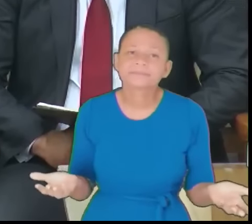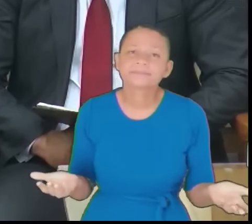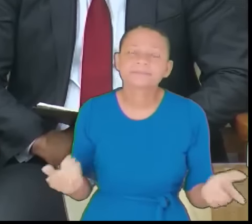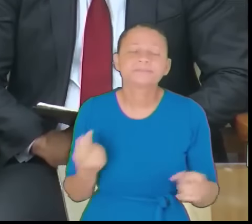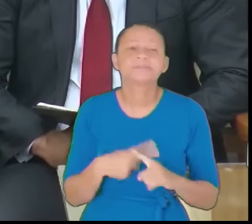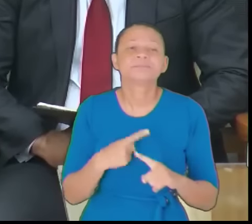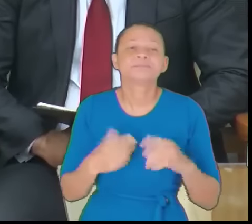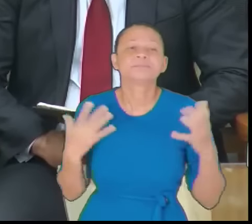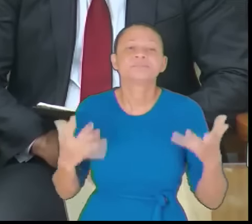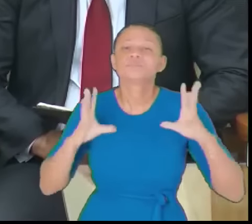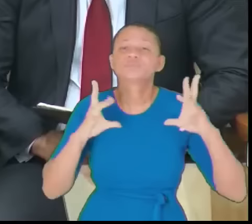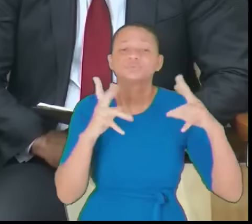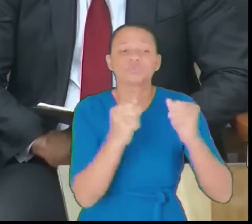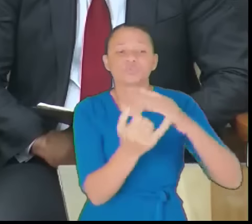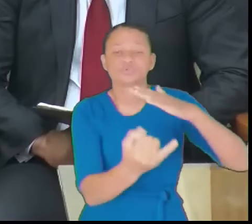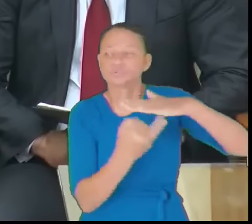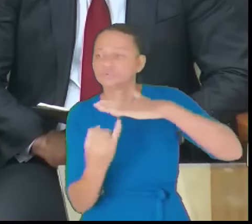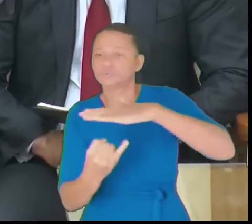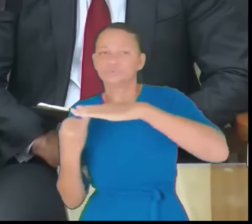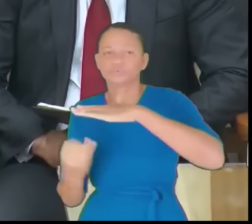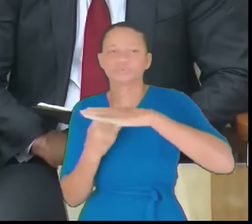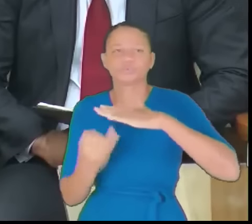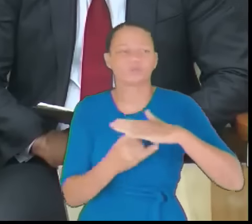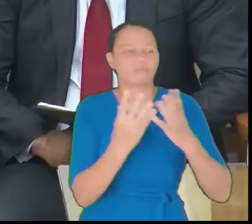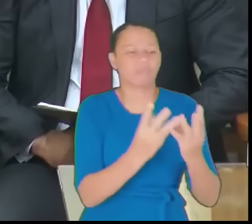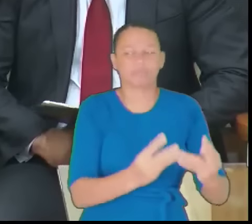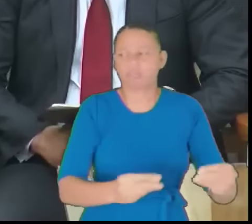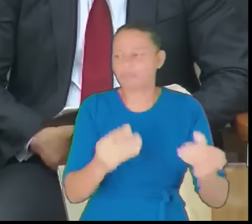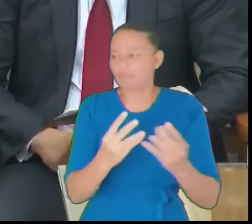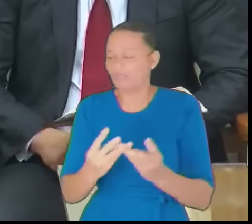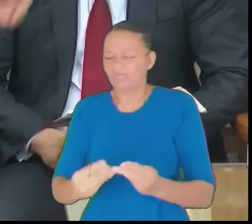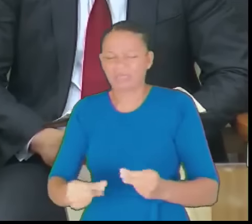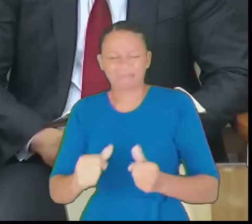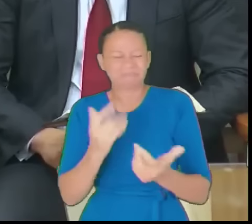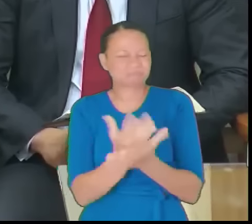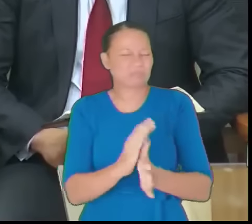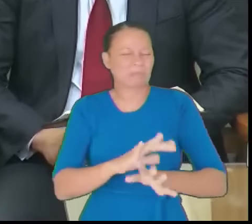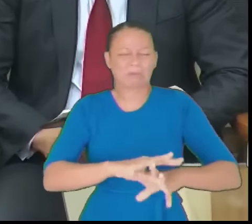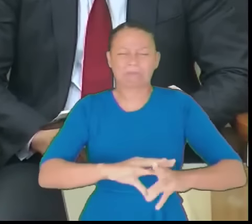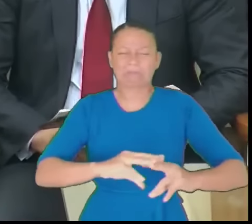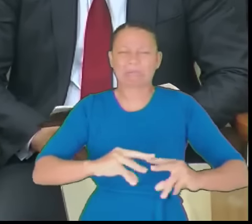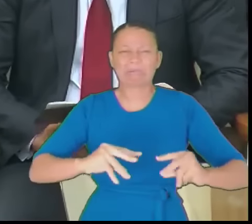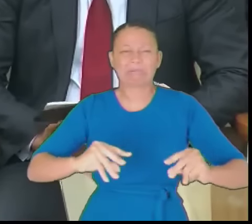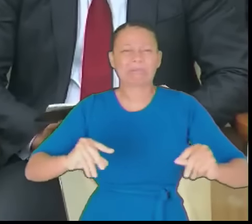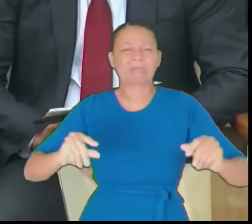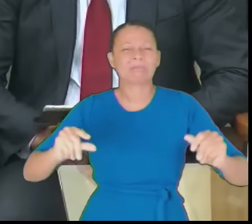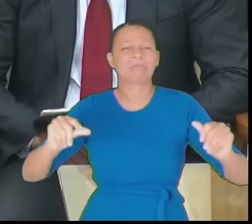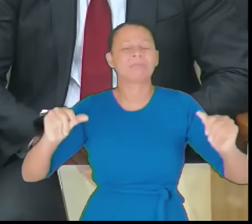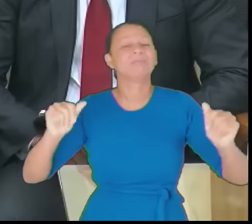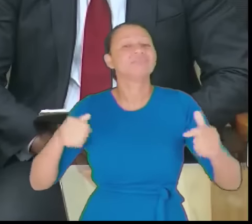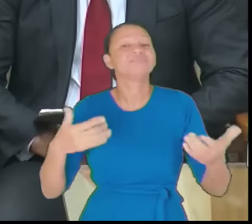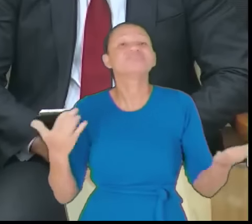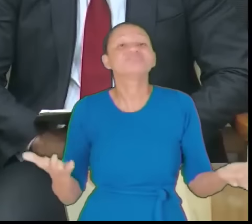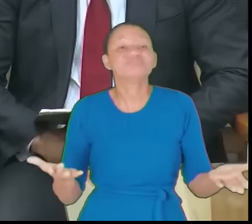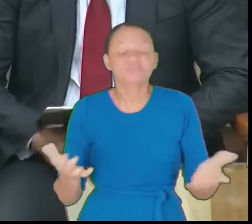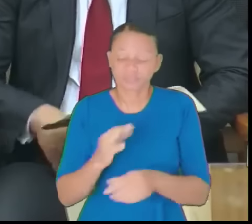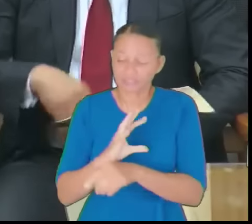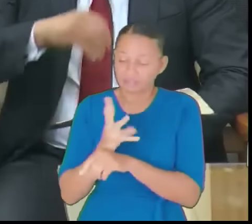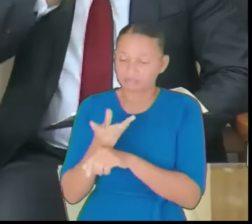Porque todas as instituições se acabaram, se estragaram, se decompuseram. Hein? E a